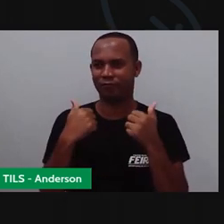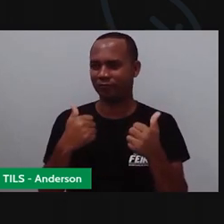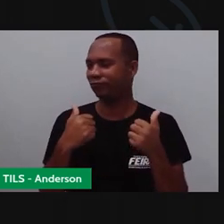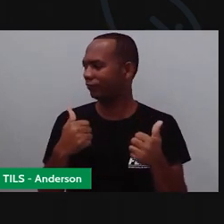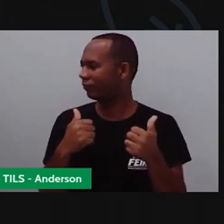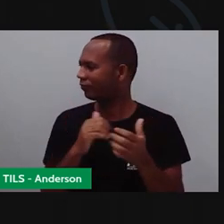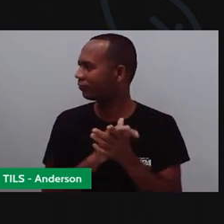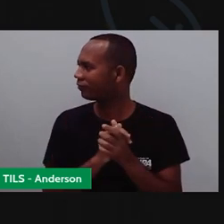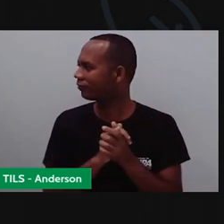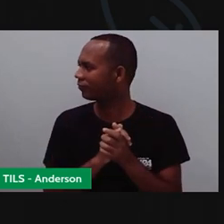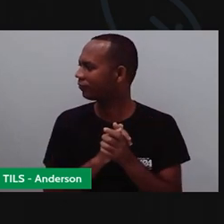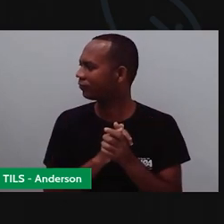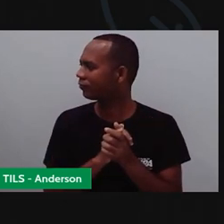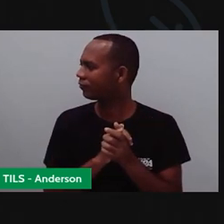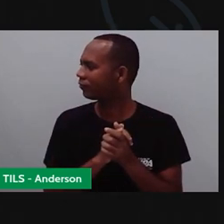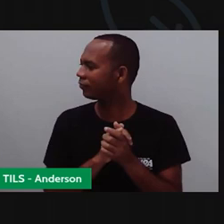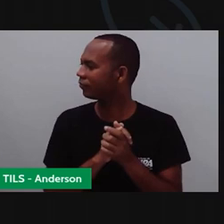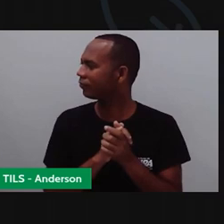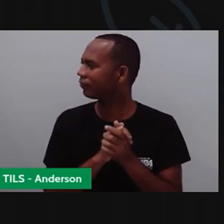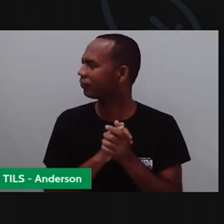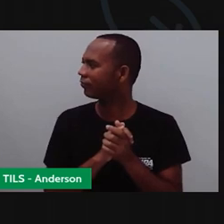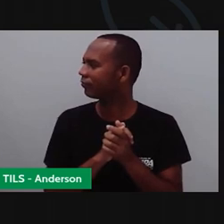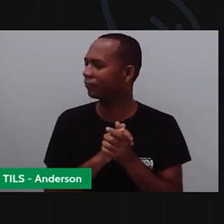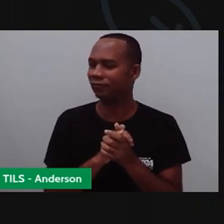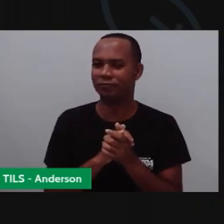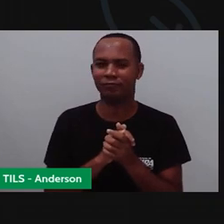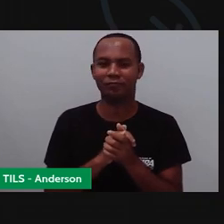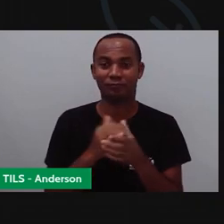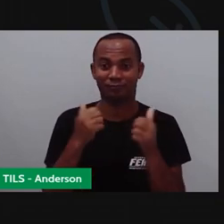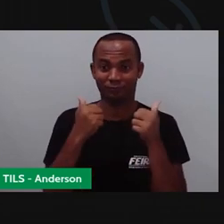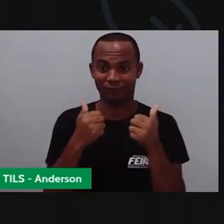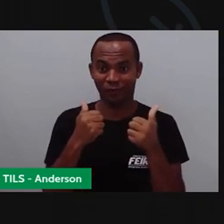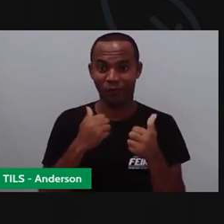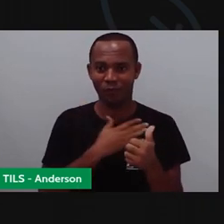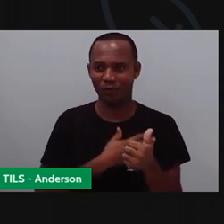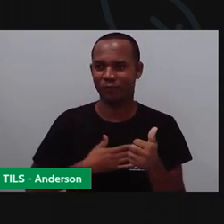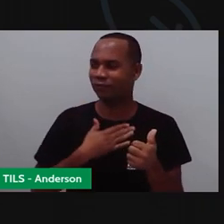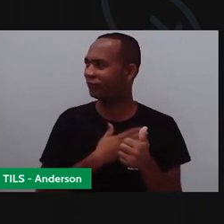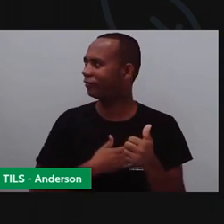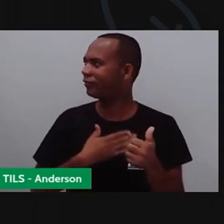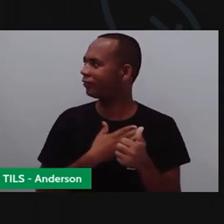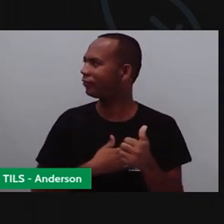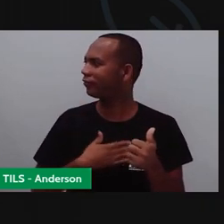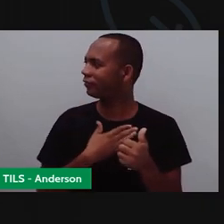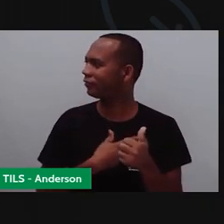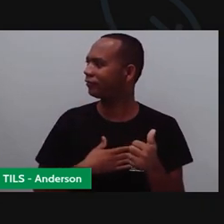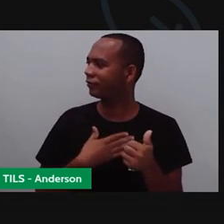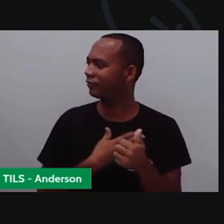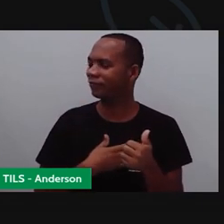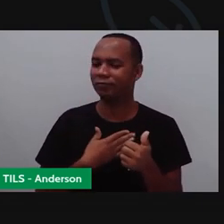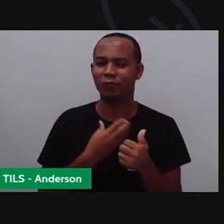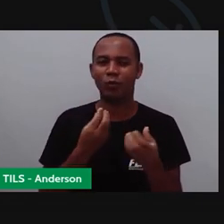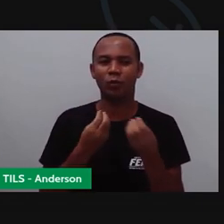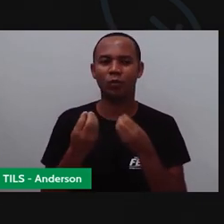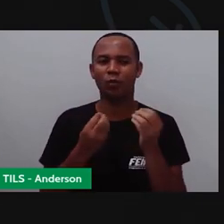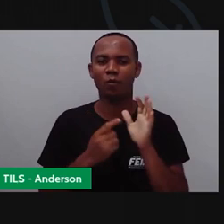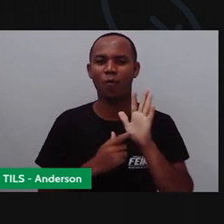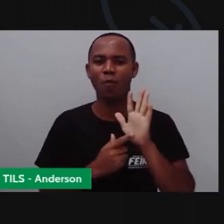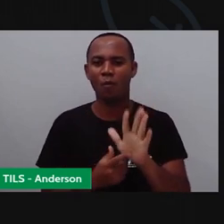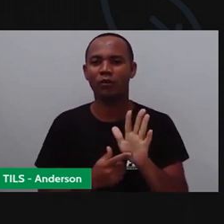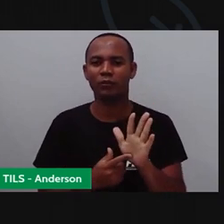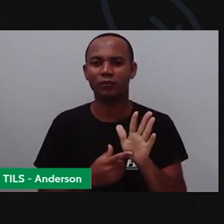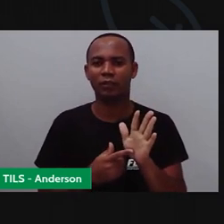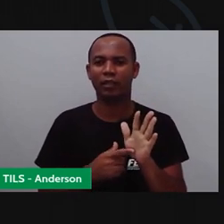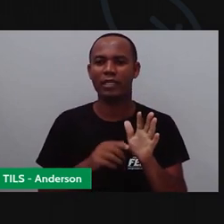então Vamos lá gente brigada vamos voltar para nossa aula espero que vocês tenham gostado e nada essa demonstração aqui de um